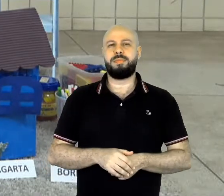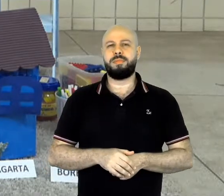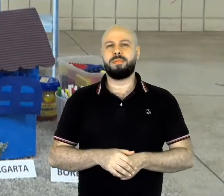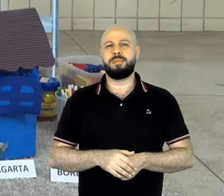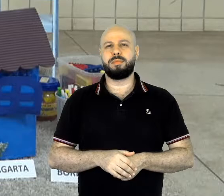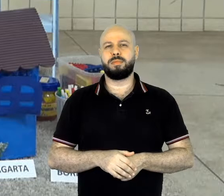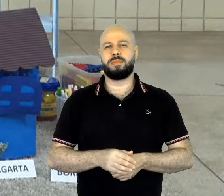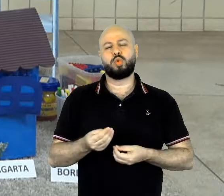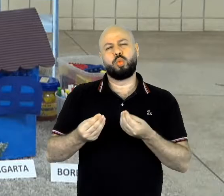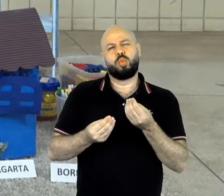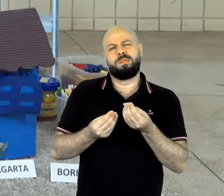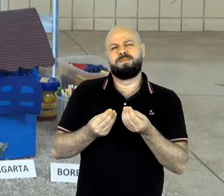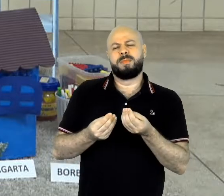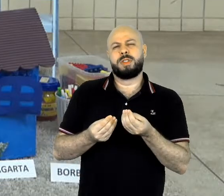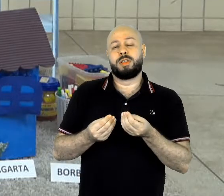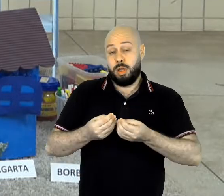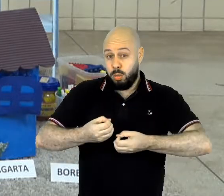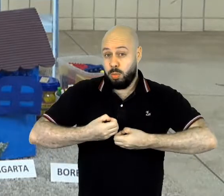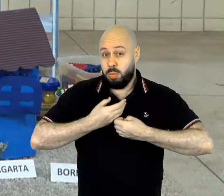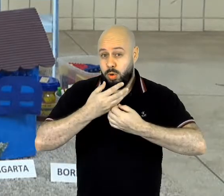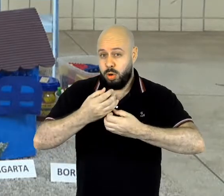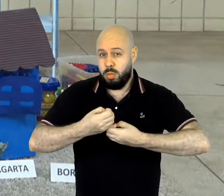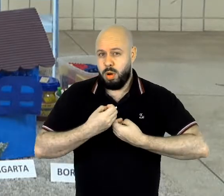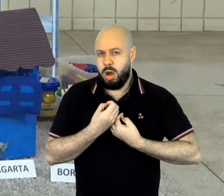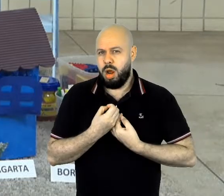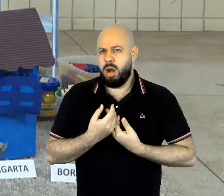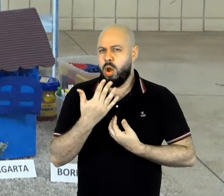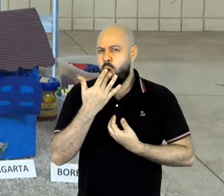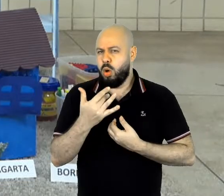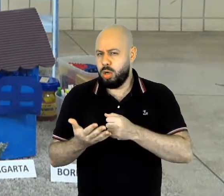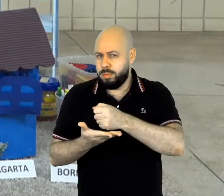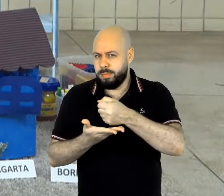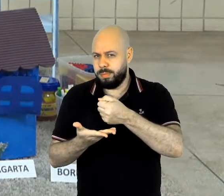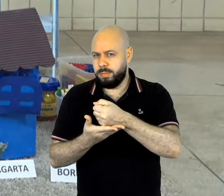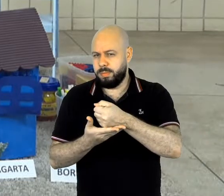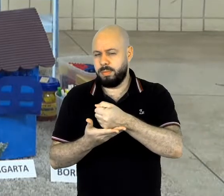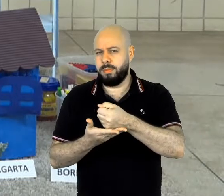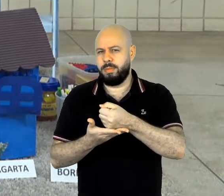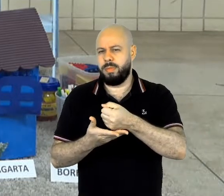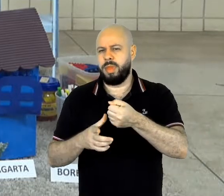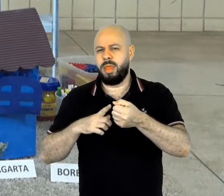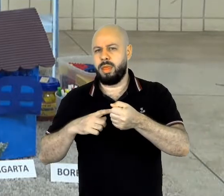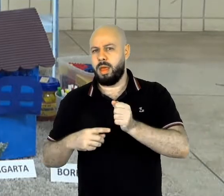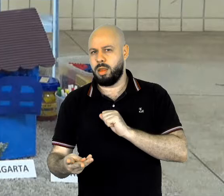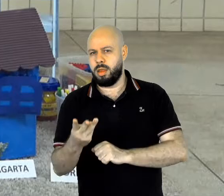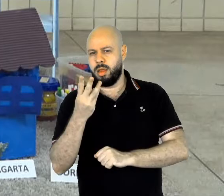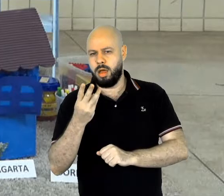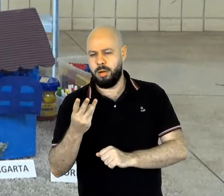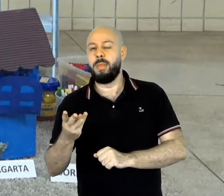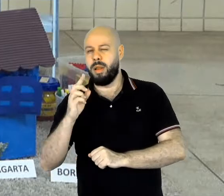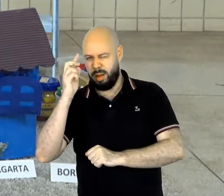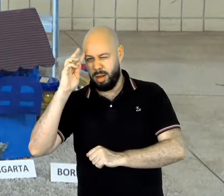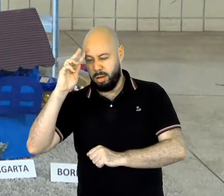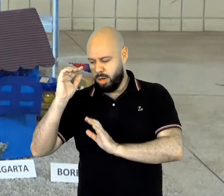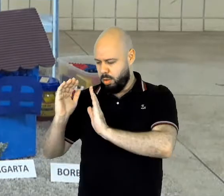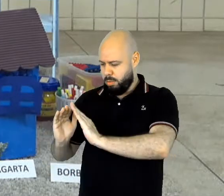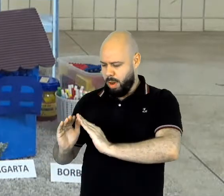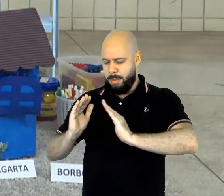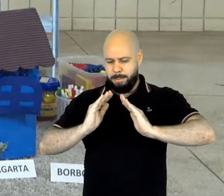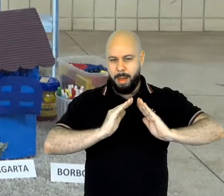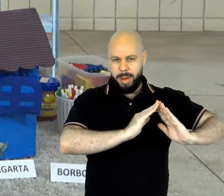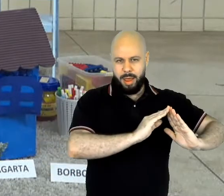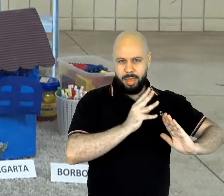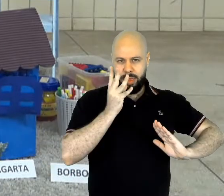Como a gente está trabalhando com o poema cores primárias, e nas cores primárias a gente tem as 3 casinhas que você viu aqui no nosso